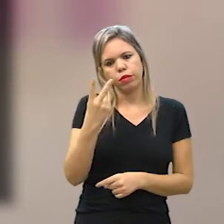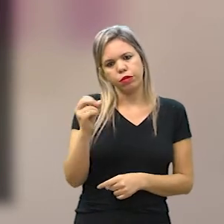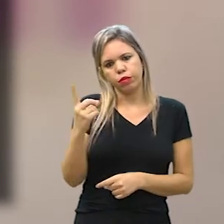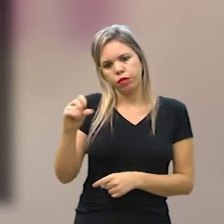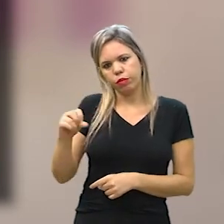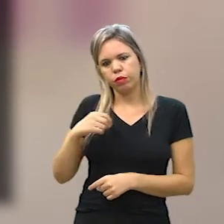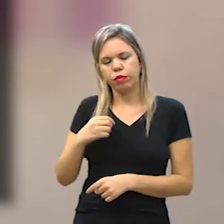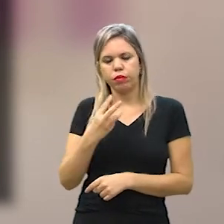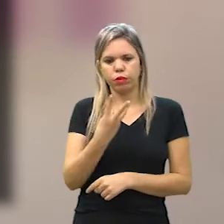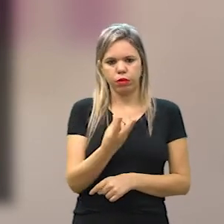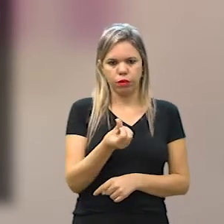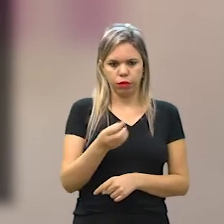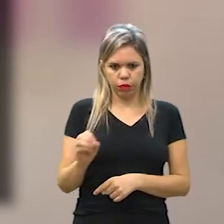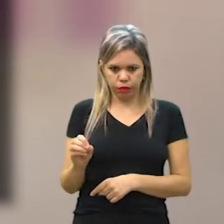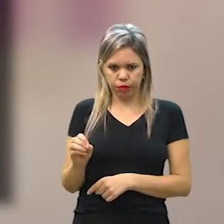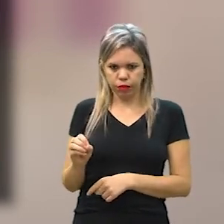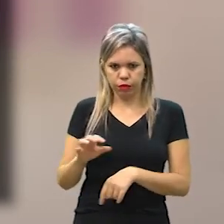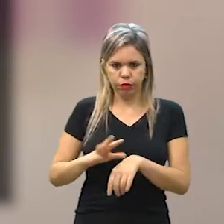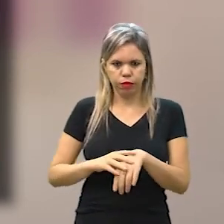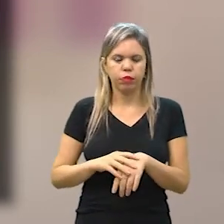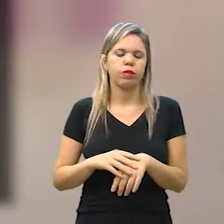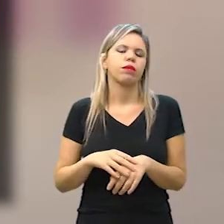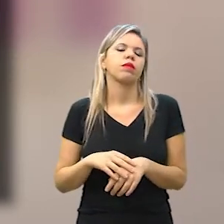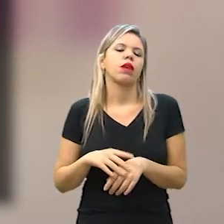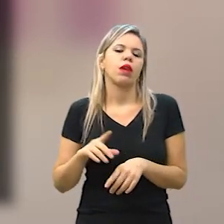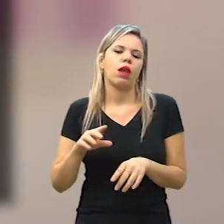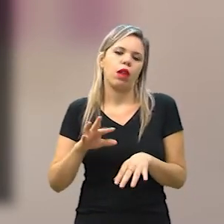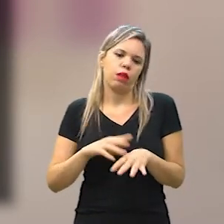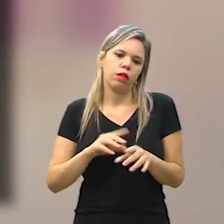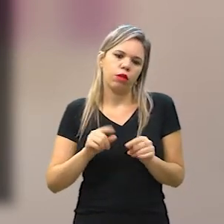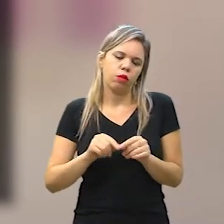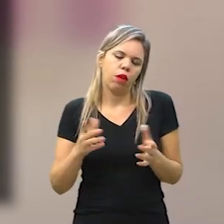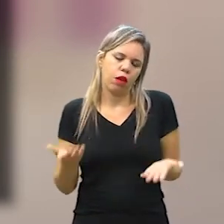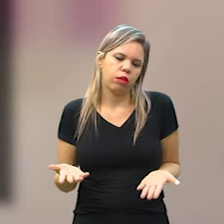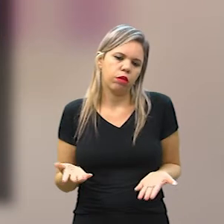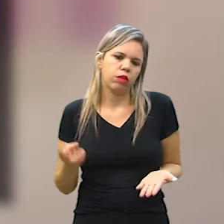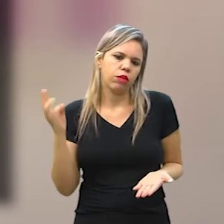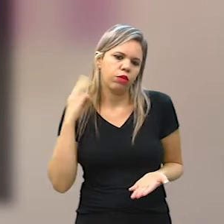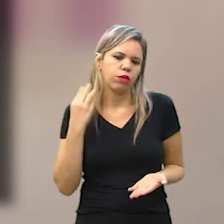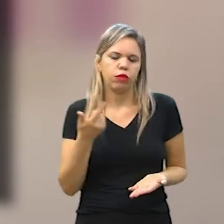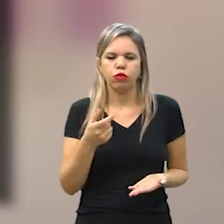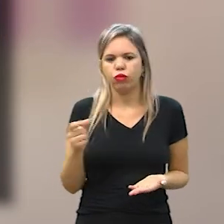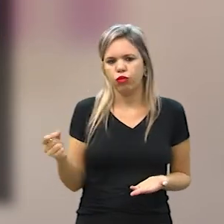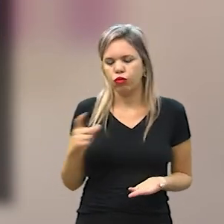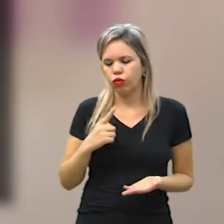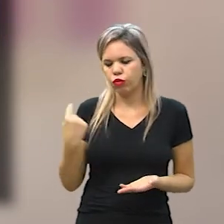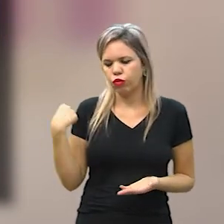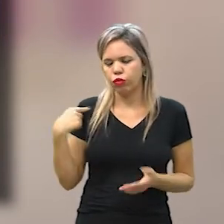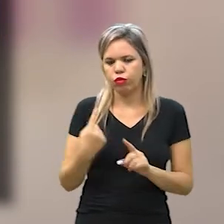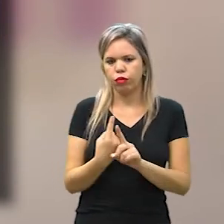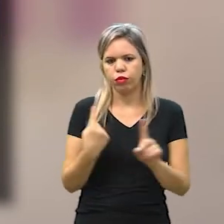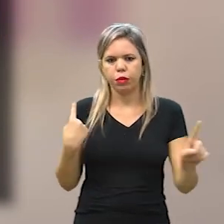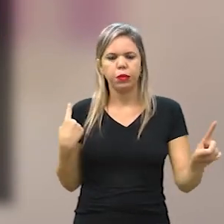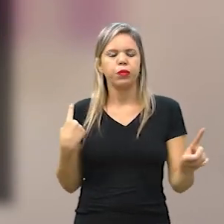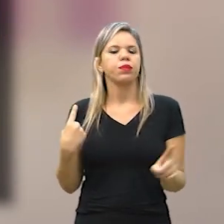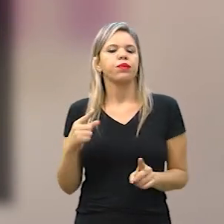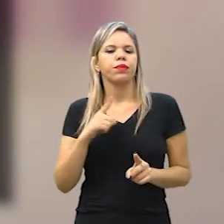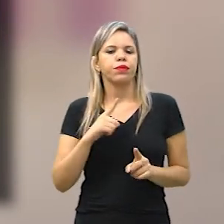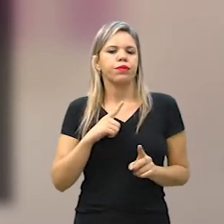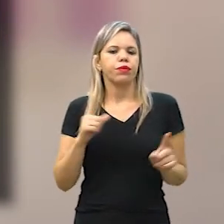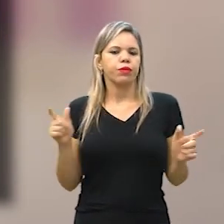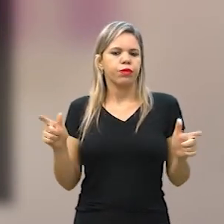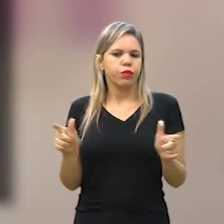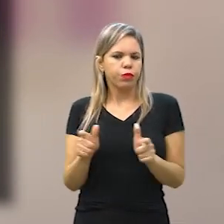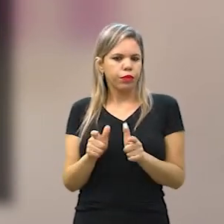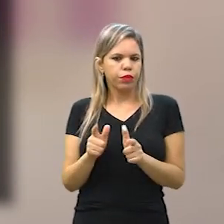tivemos 364 casos de meningite pelo pneumococo, tá? E em 2020, né, devido ao distanciamento social,